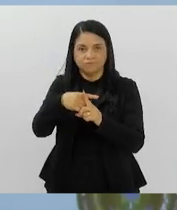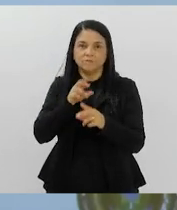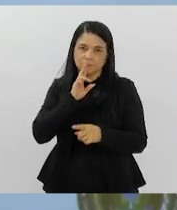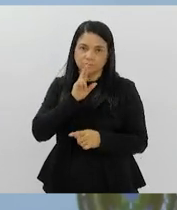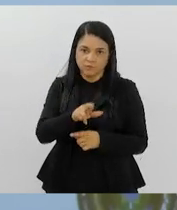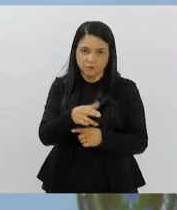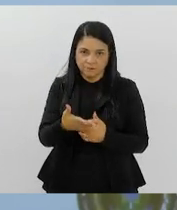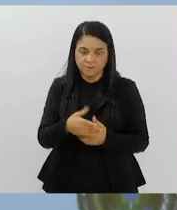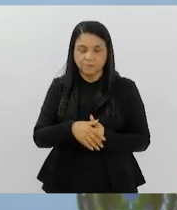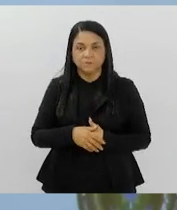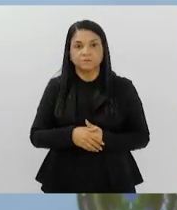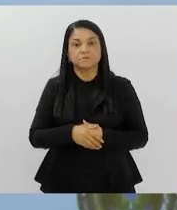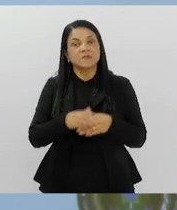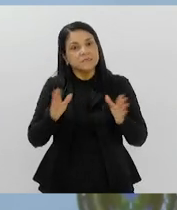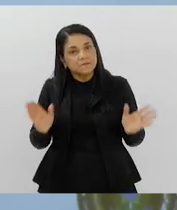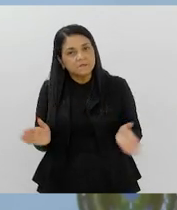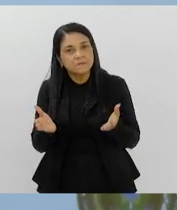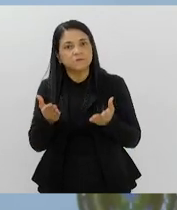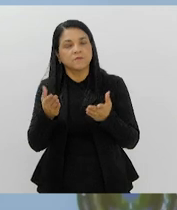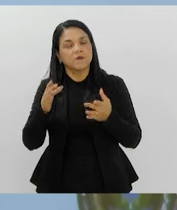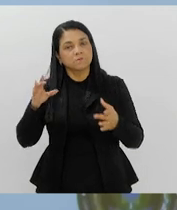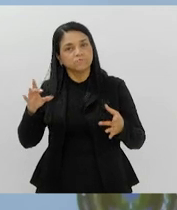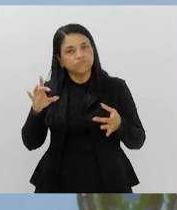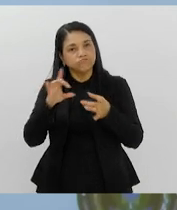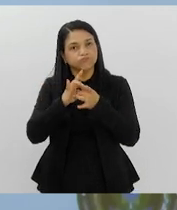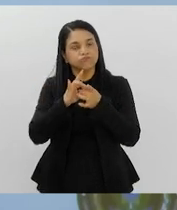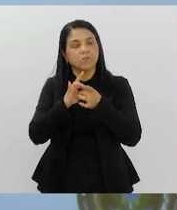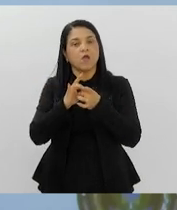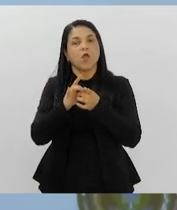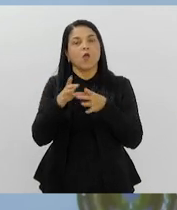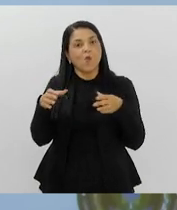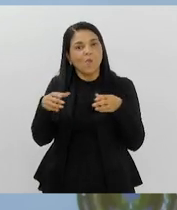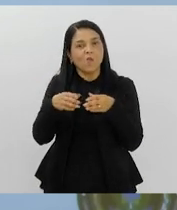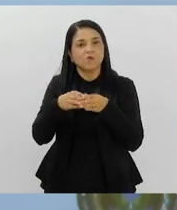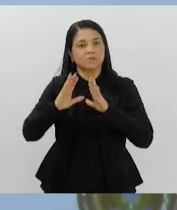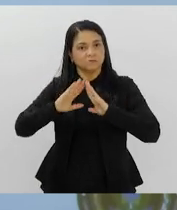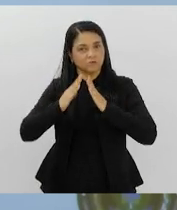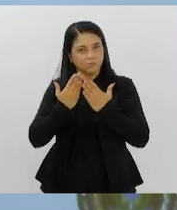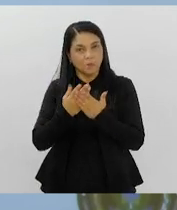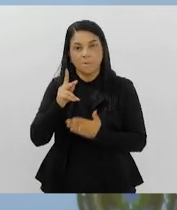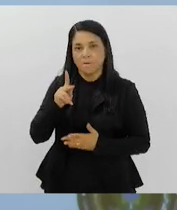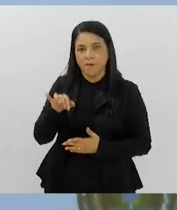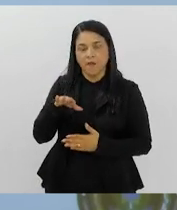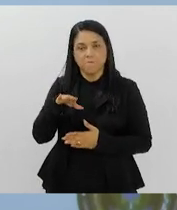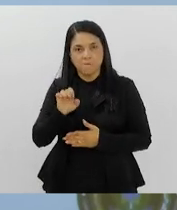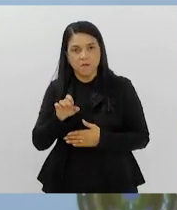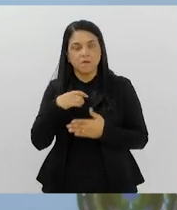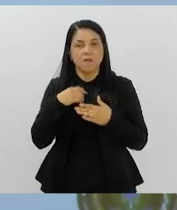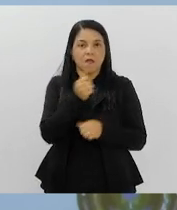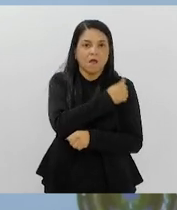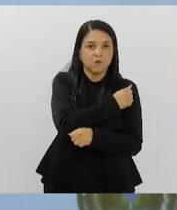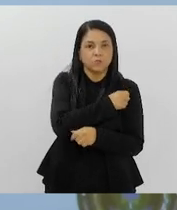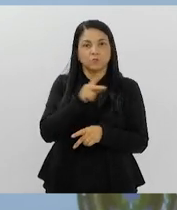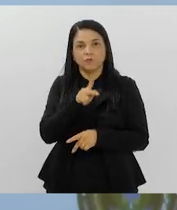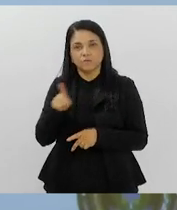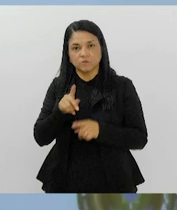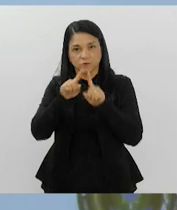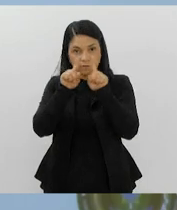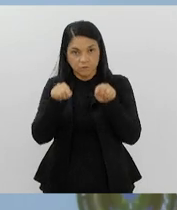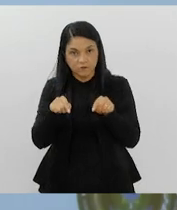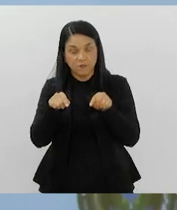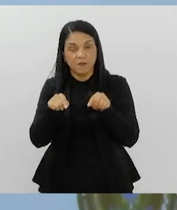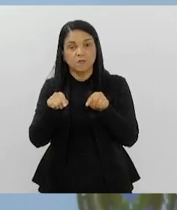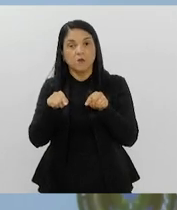Também incentivar o engajamento da comunidade escolar, que são os pais, alunos, professores, funcionários, em